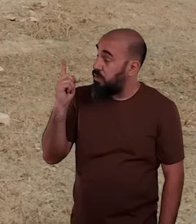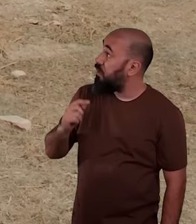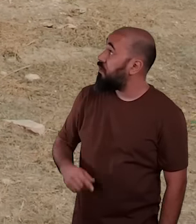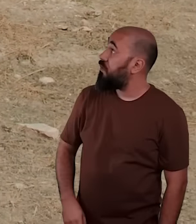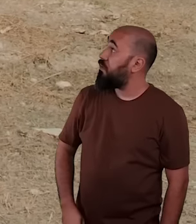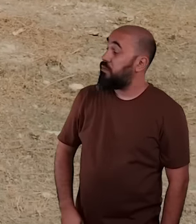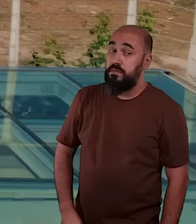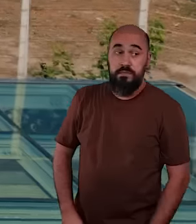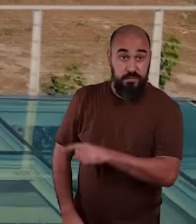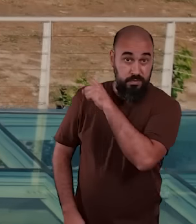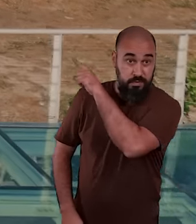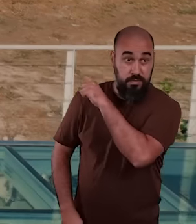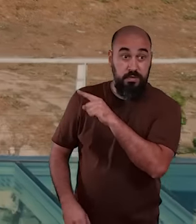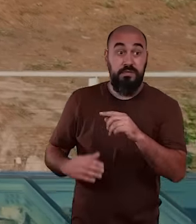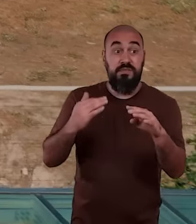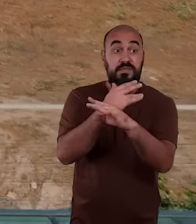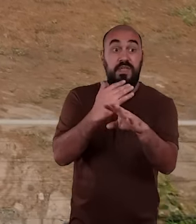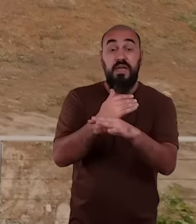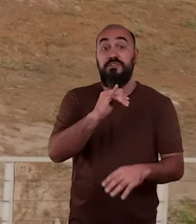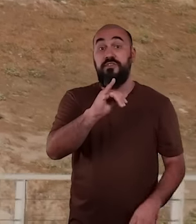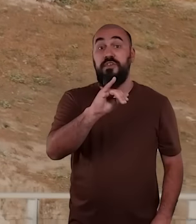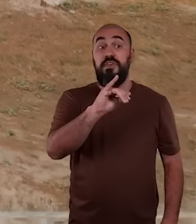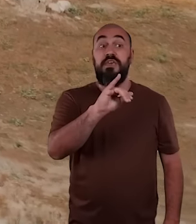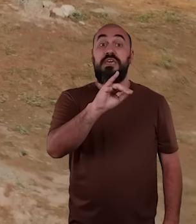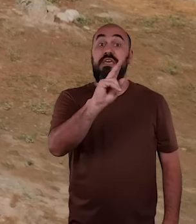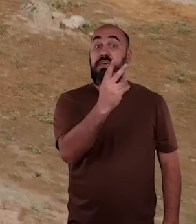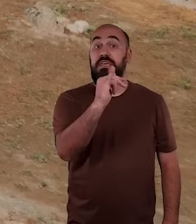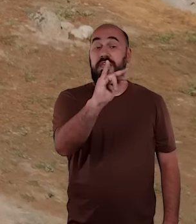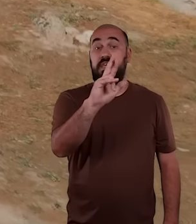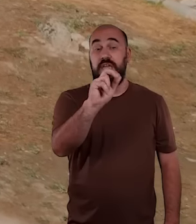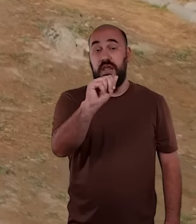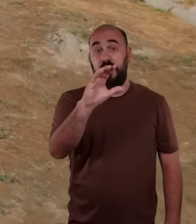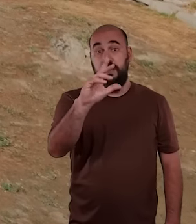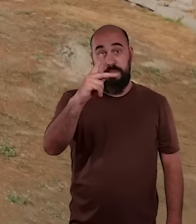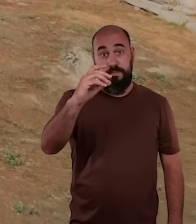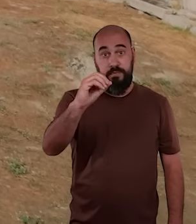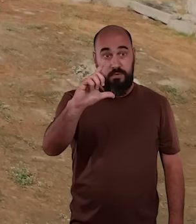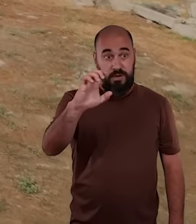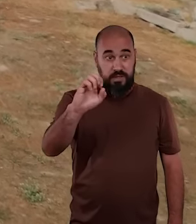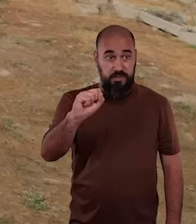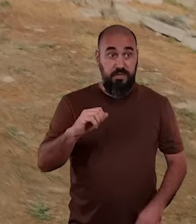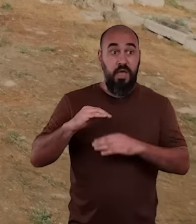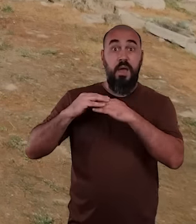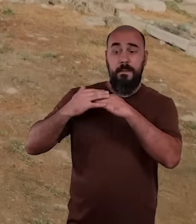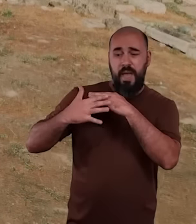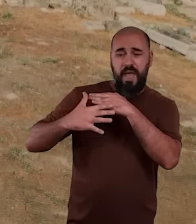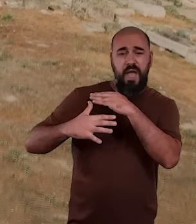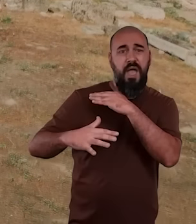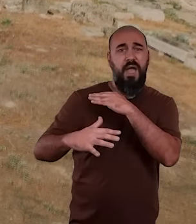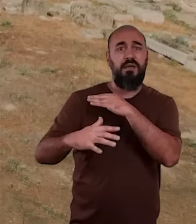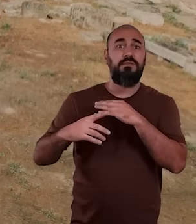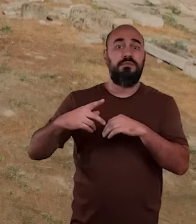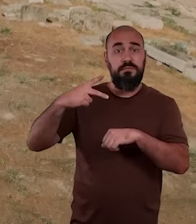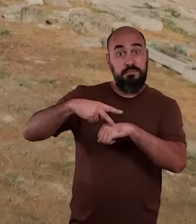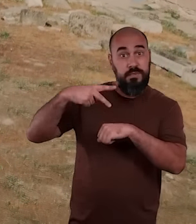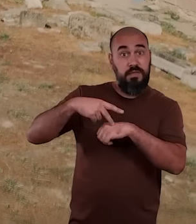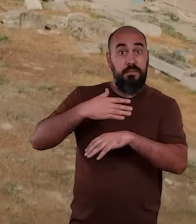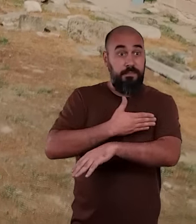de Hierápolis. Hierápolis, você está vendo toda aquela mancha calcária. Dali vinha a água que